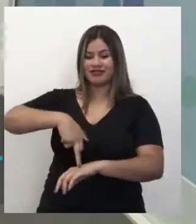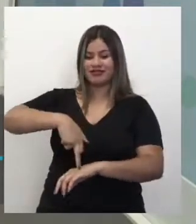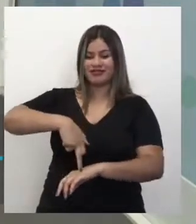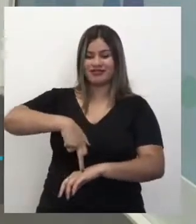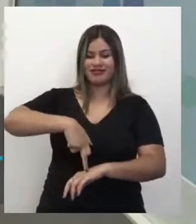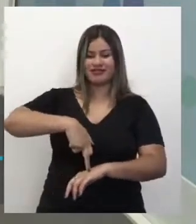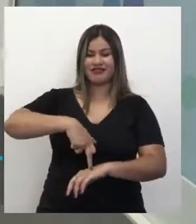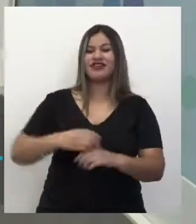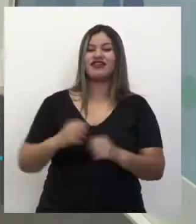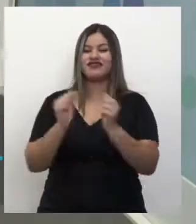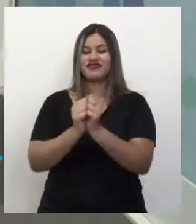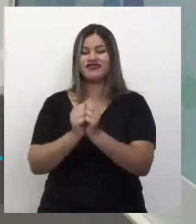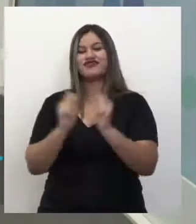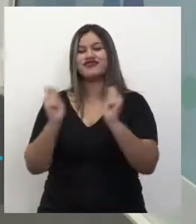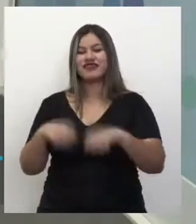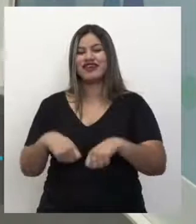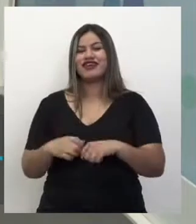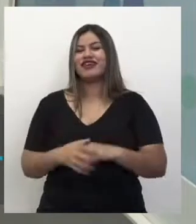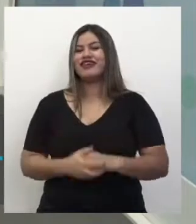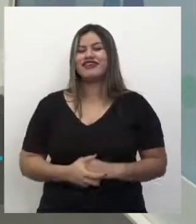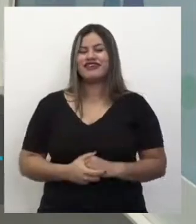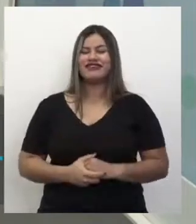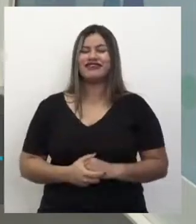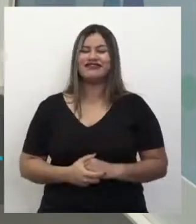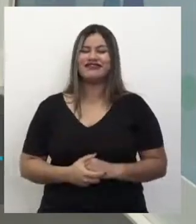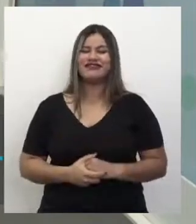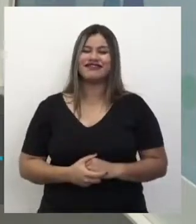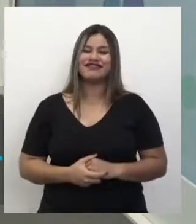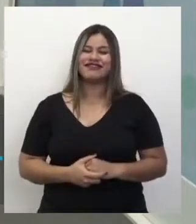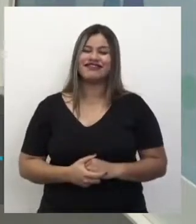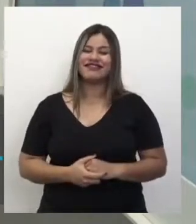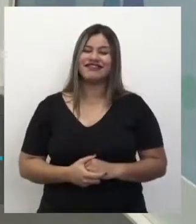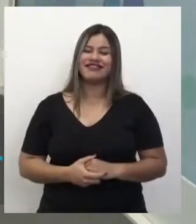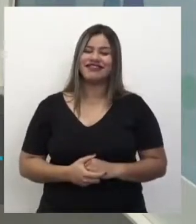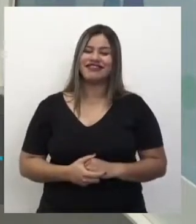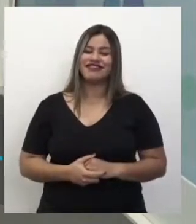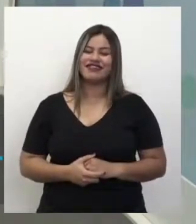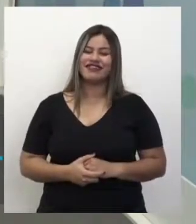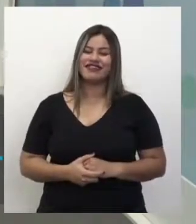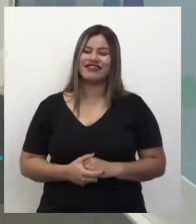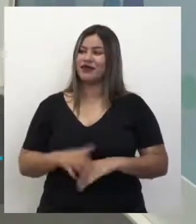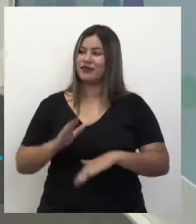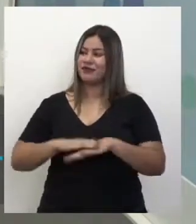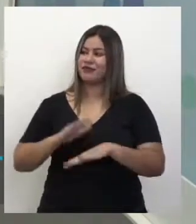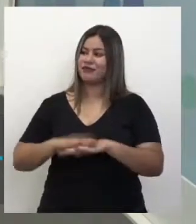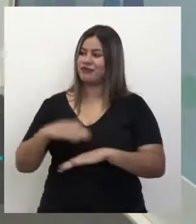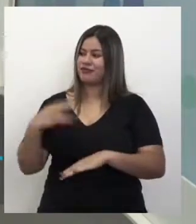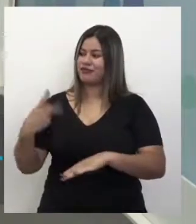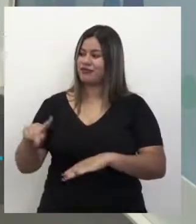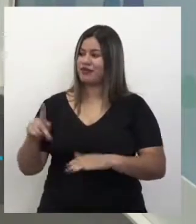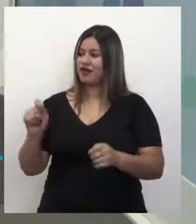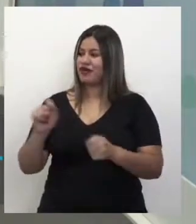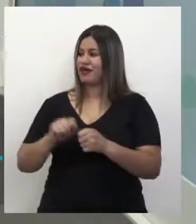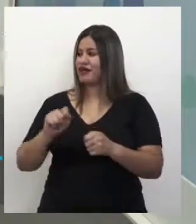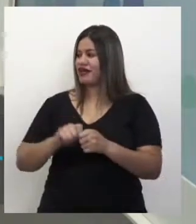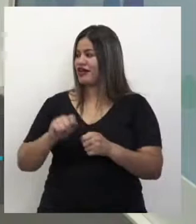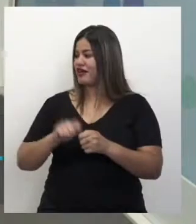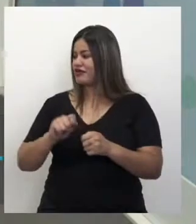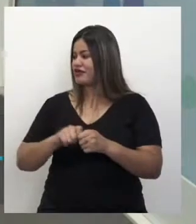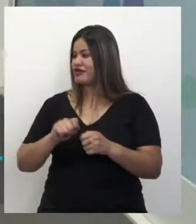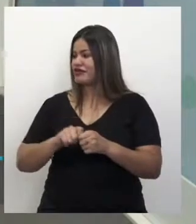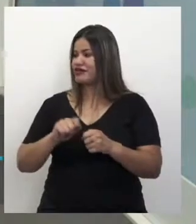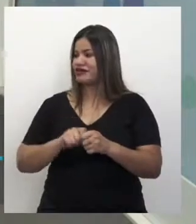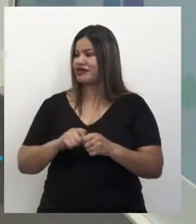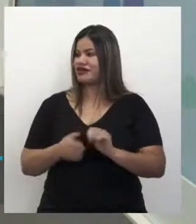se você fizer, né? Olha, professor de matemática Não, fala você que vai português, fazer. né? Eu vou trazer as minhas caixinhas de marchetaria para mostrar boa pro ideia. pessoal. Acho que